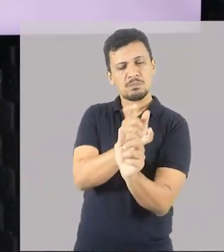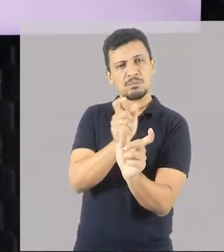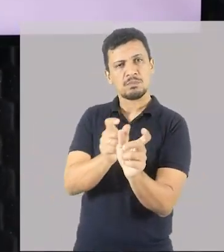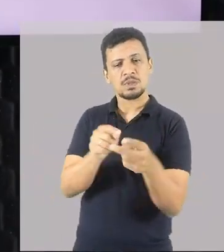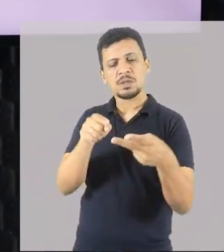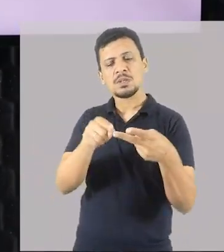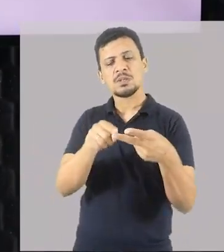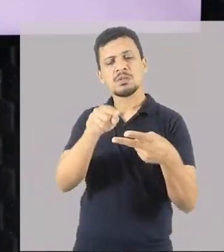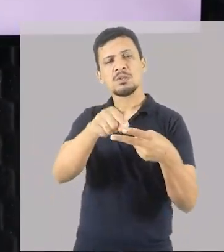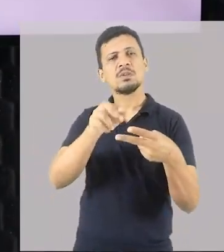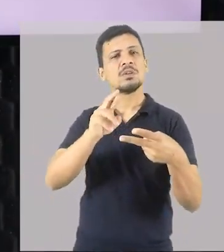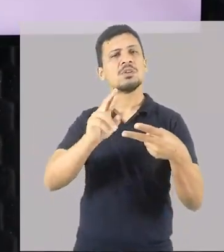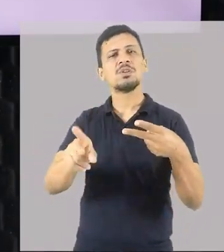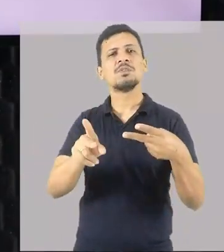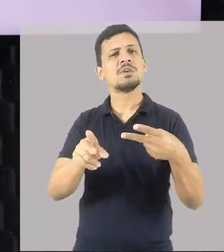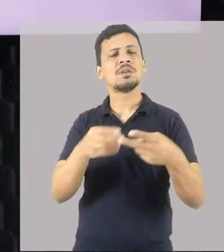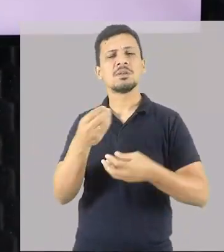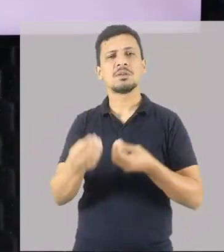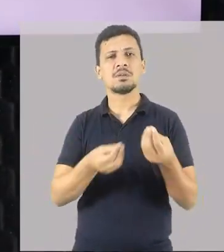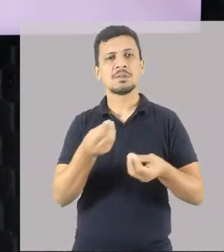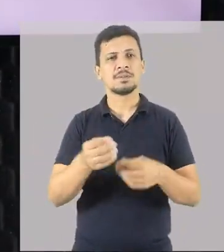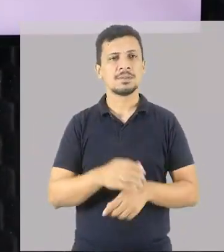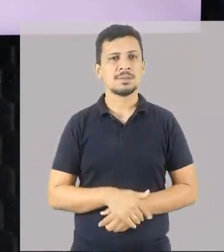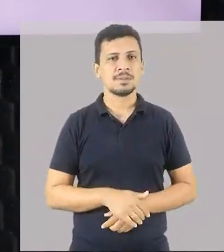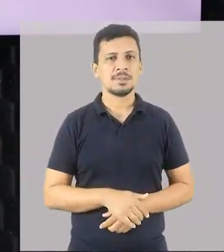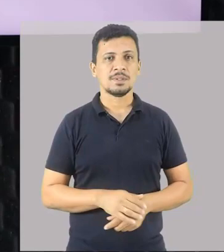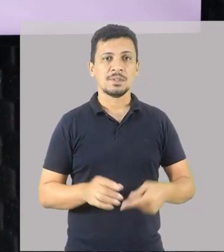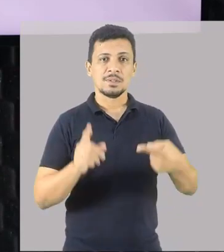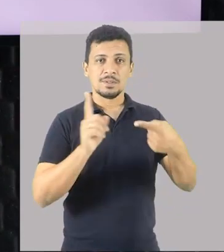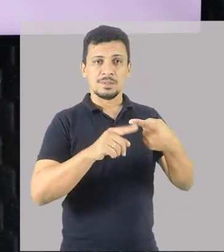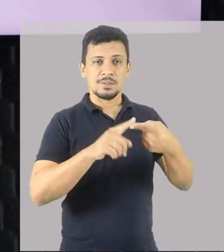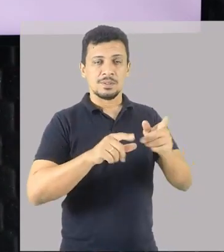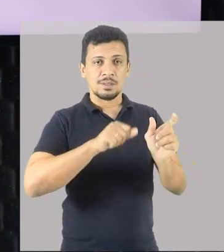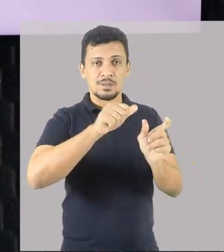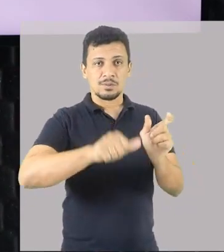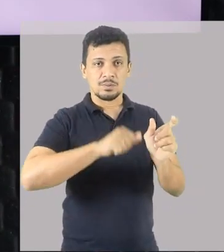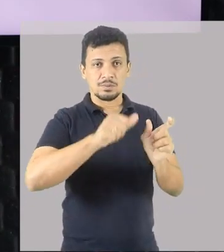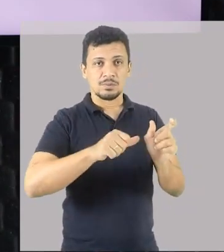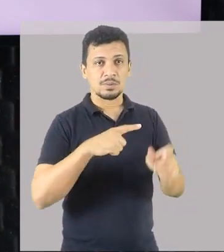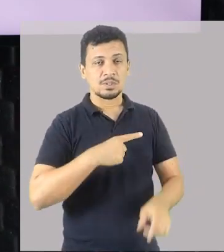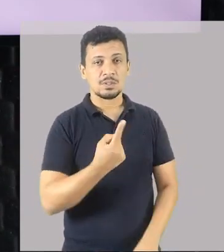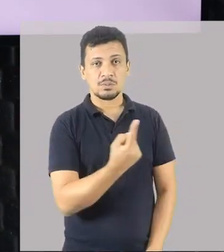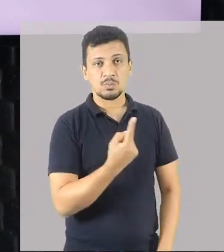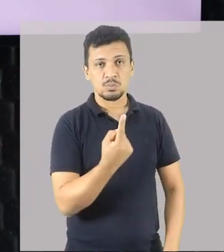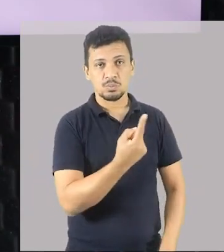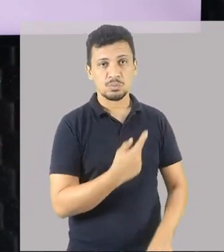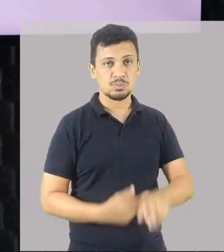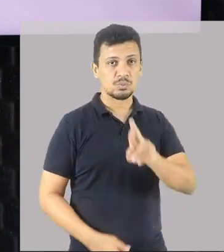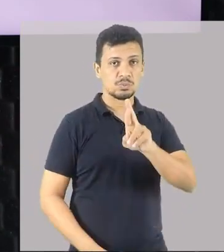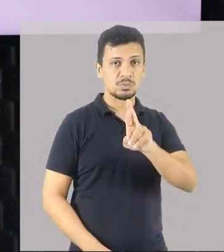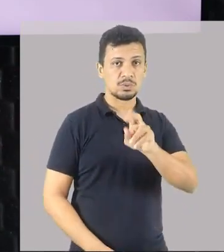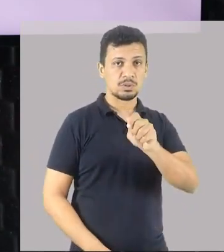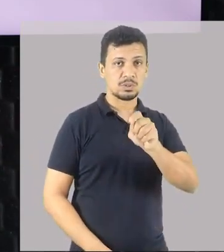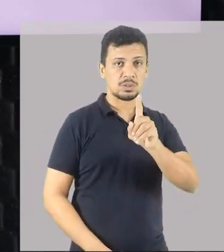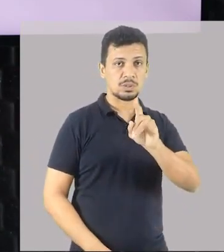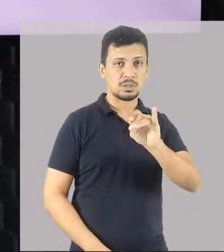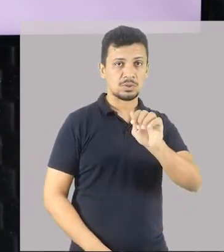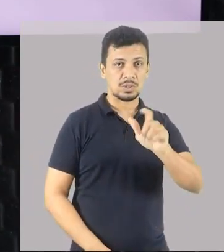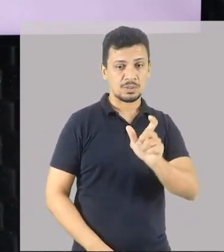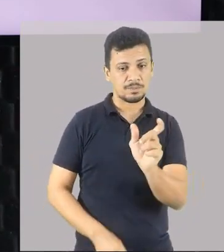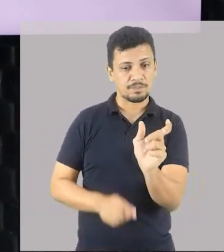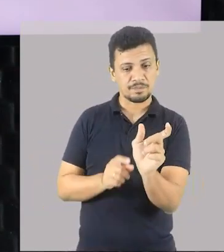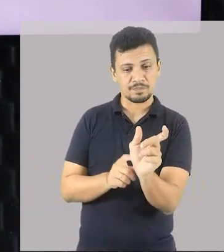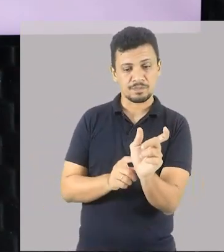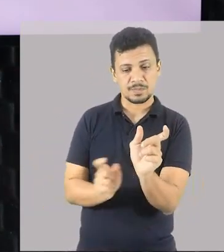processo de derivação? No processo de derivação, eu tenho só um radical. E a esse radical eu acresço